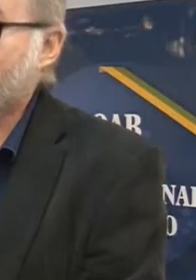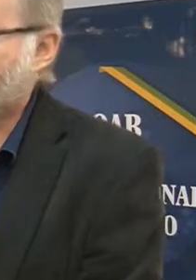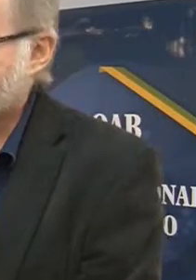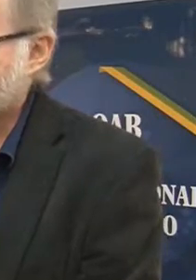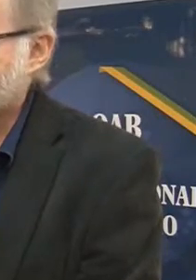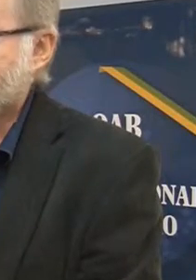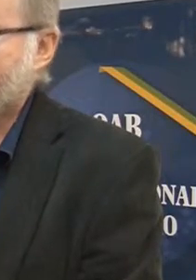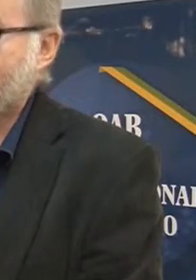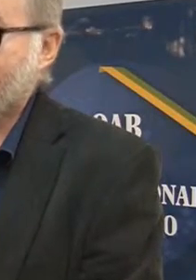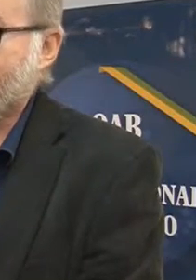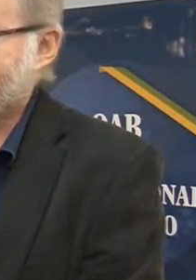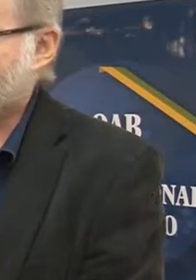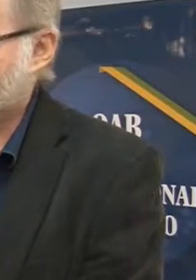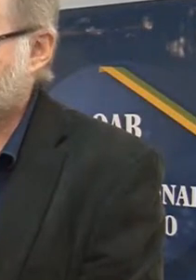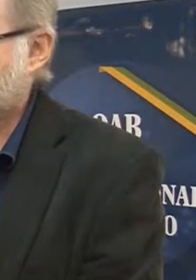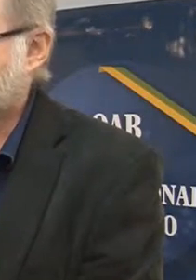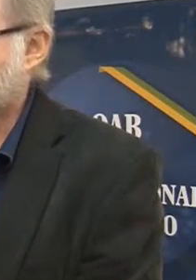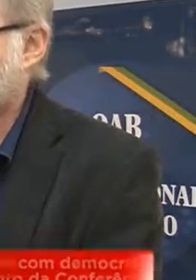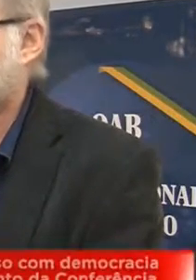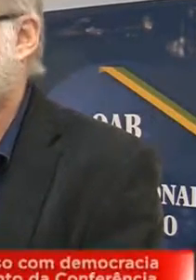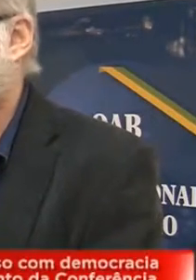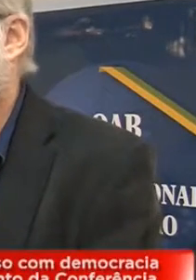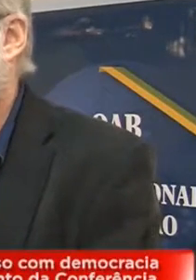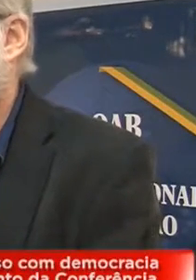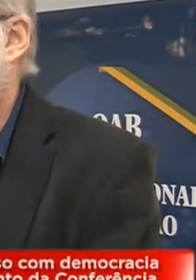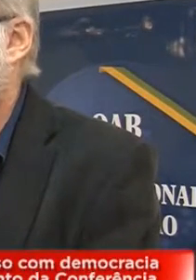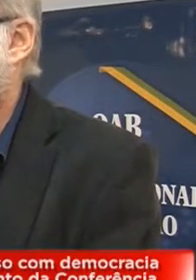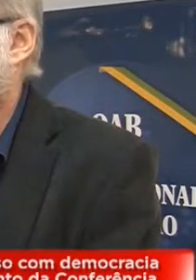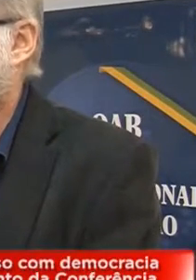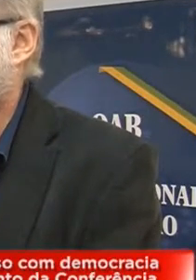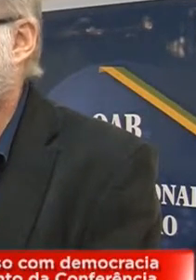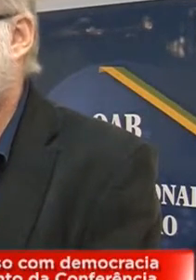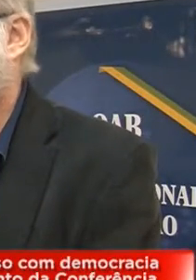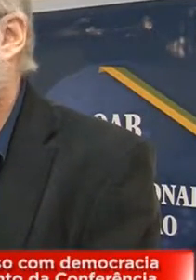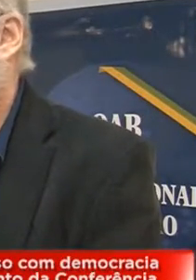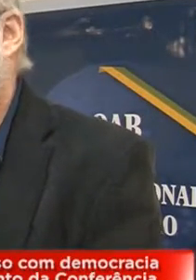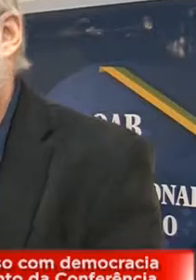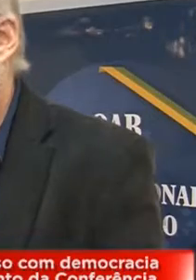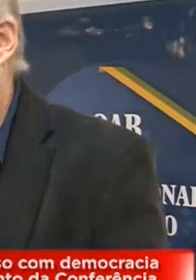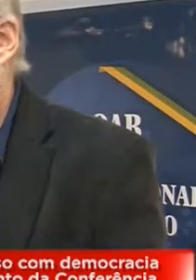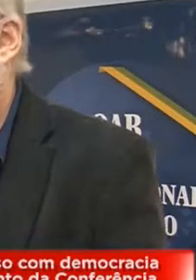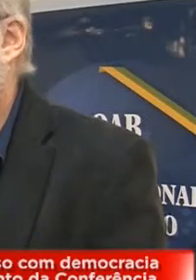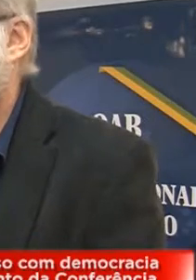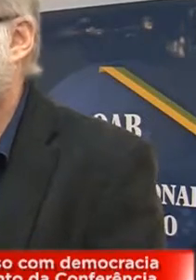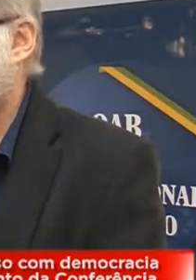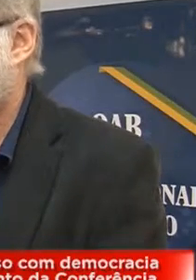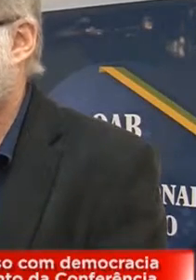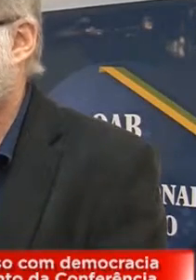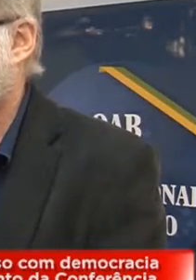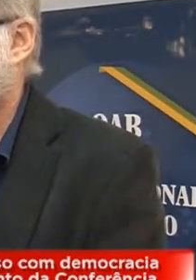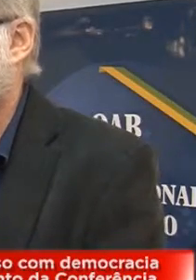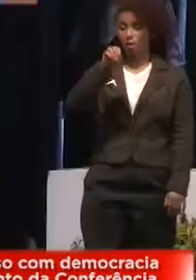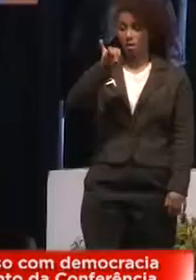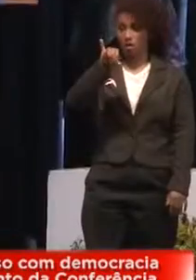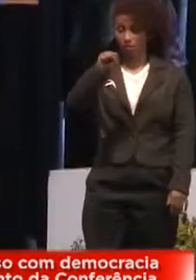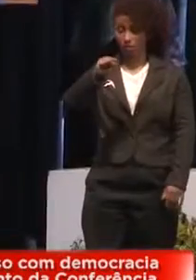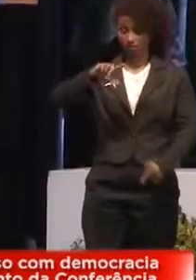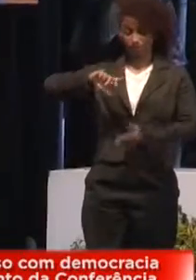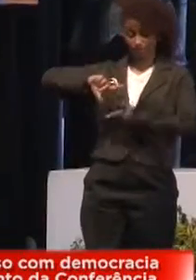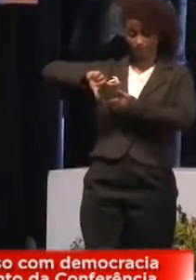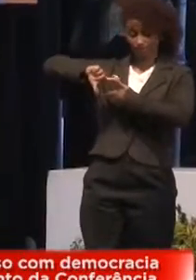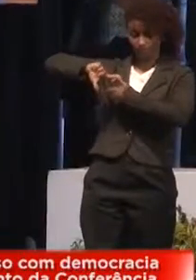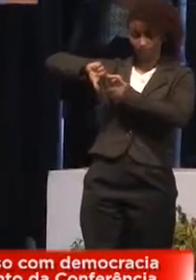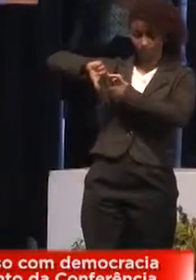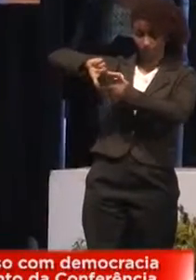representativo, impôs a censura sobre a imprensa, e suspendeu todas as garantias constitucionais.